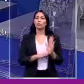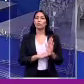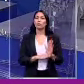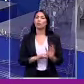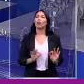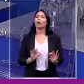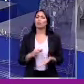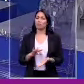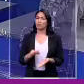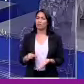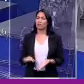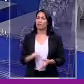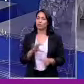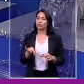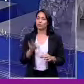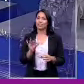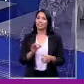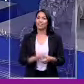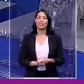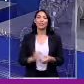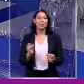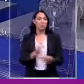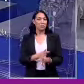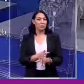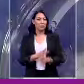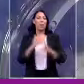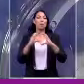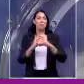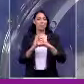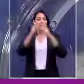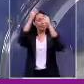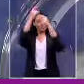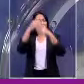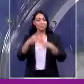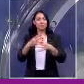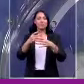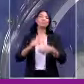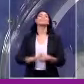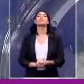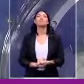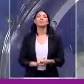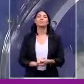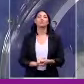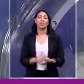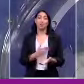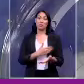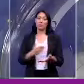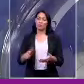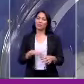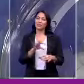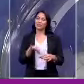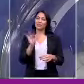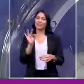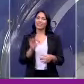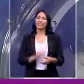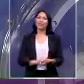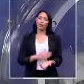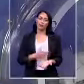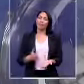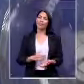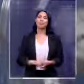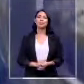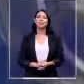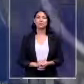sorteio. Então vamos começar? Está tudo pronto, nossas bolas estão posicionadas, então vamos iniciar o nosso sorteio.